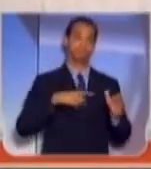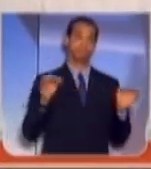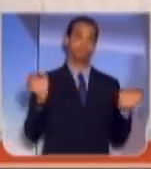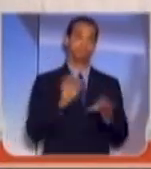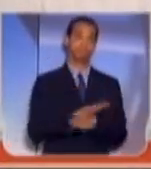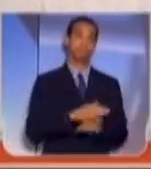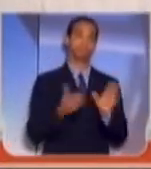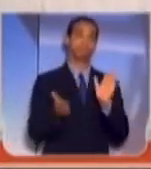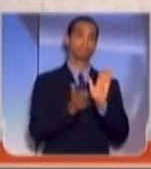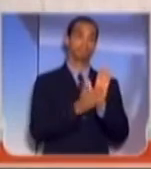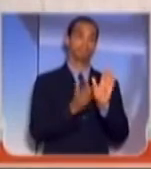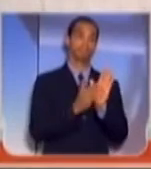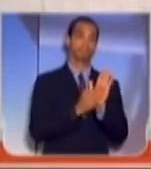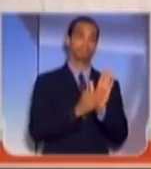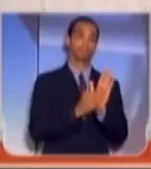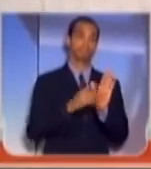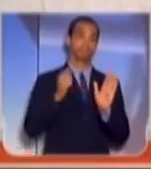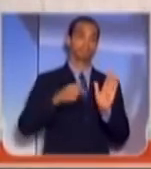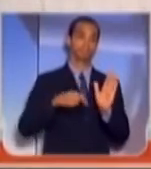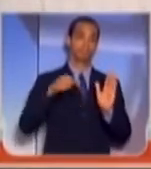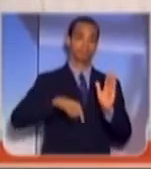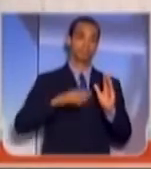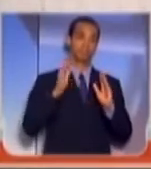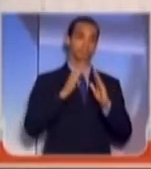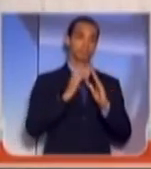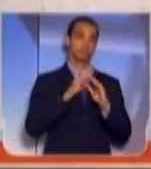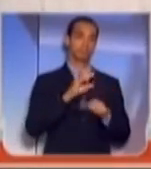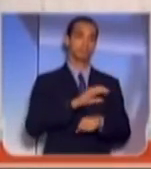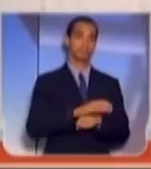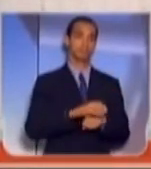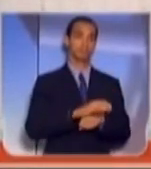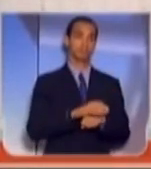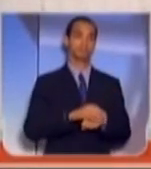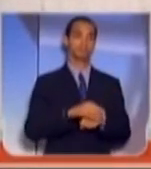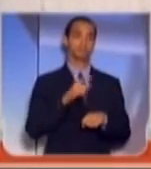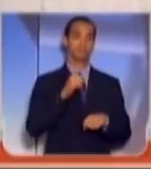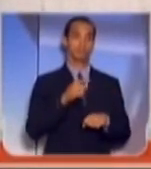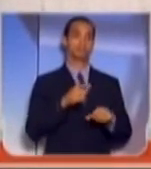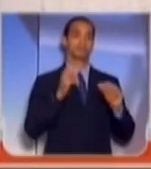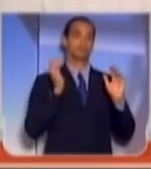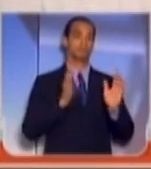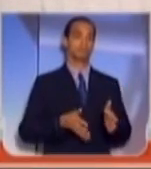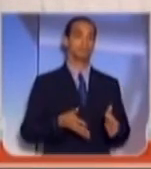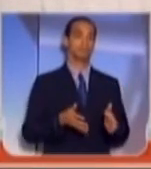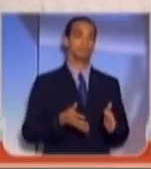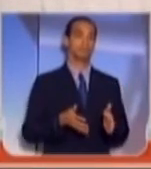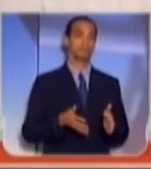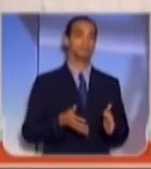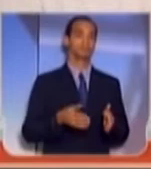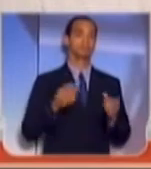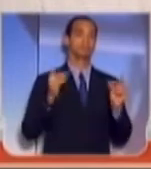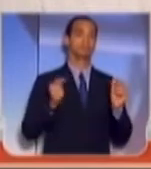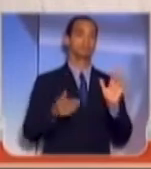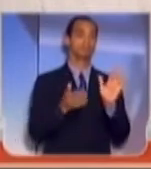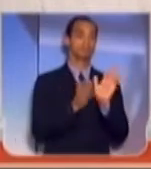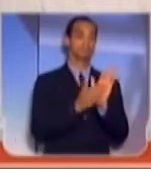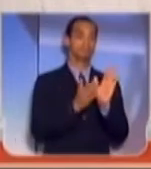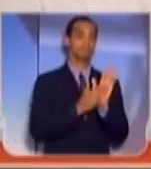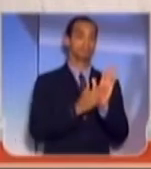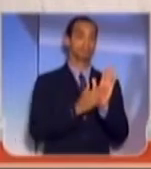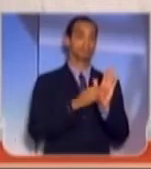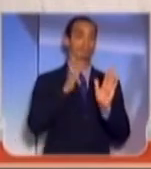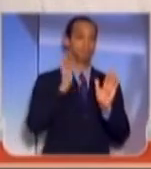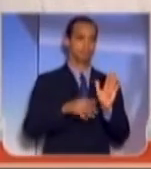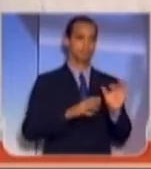desse dessa proposta um documento na Tu viu que inclusive é uma proposta que